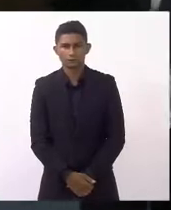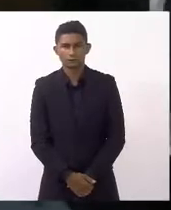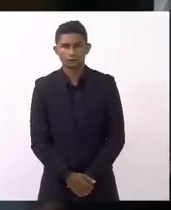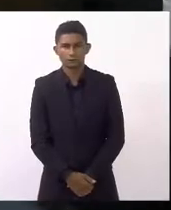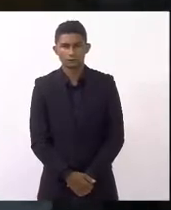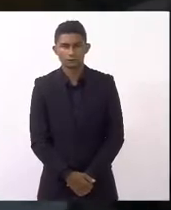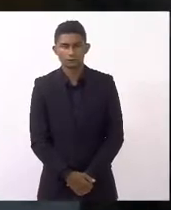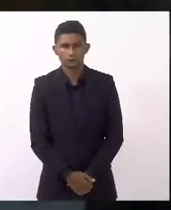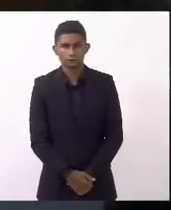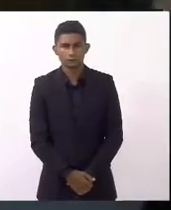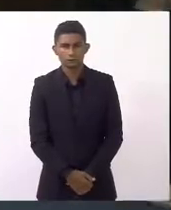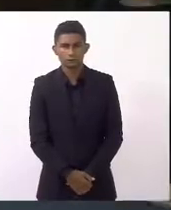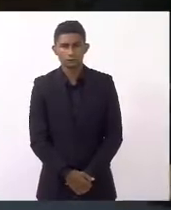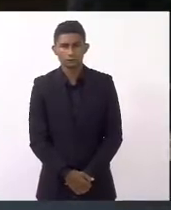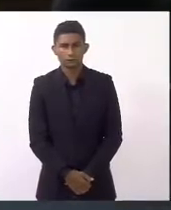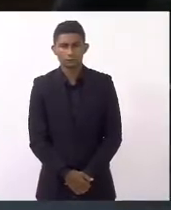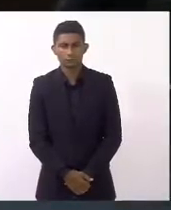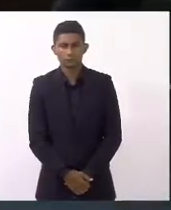e num